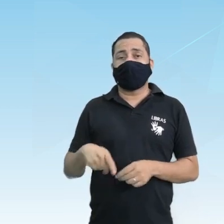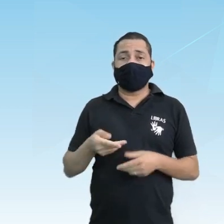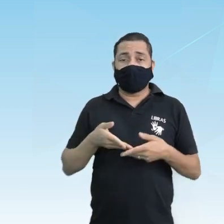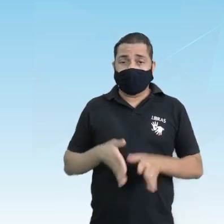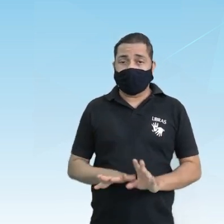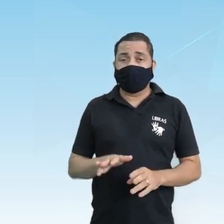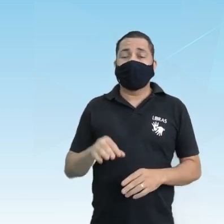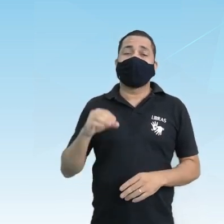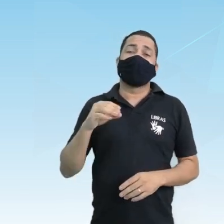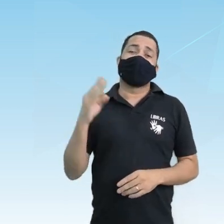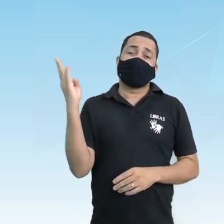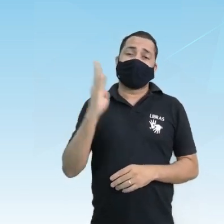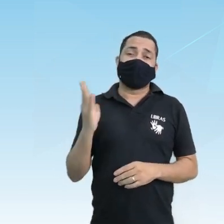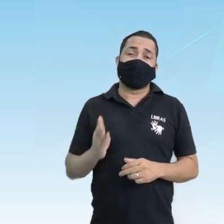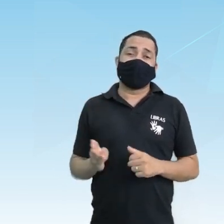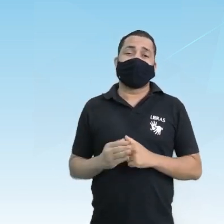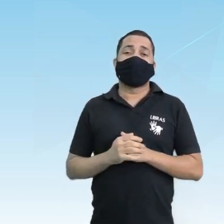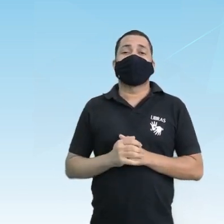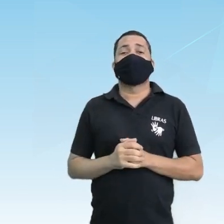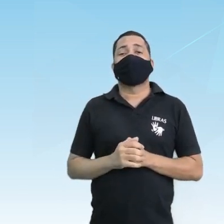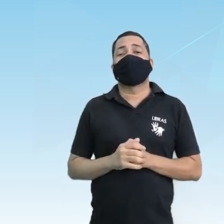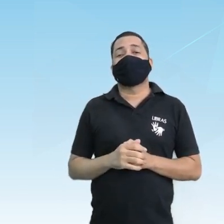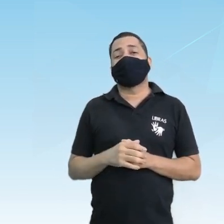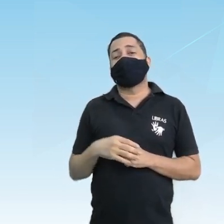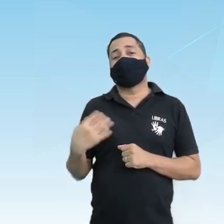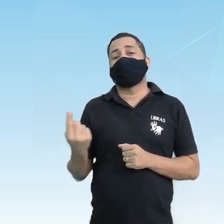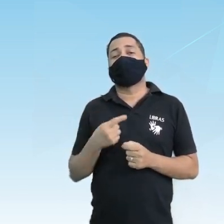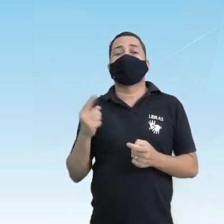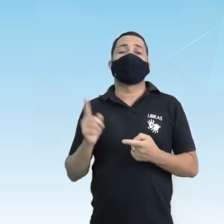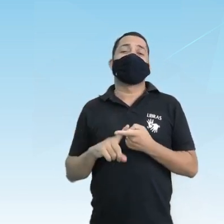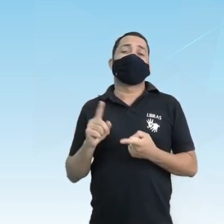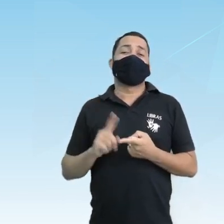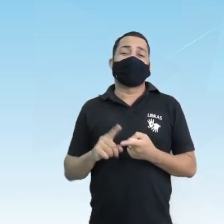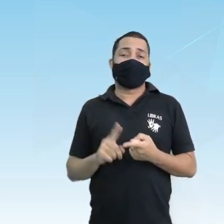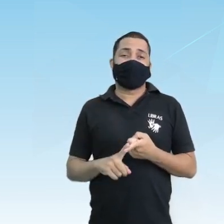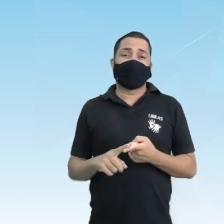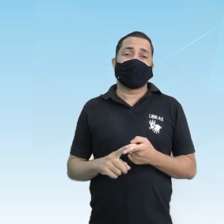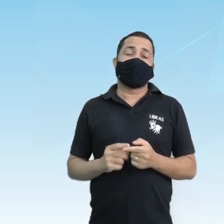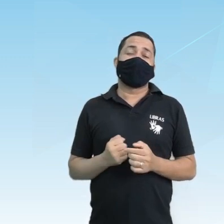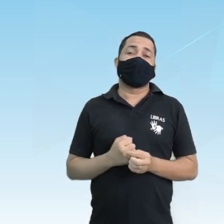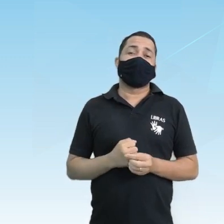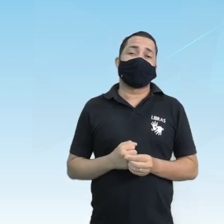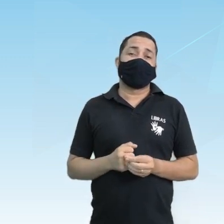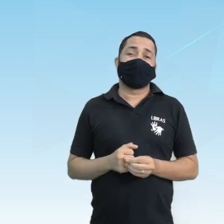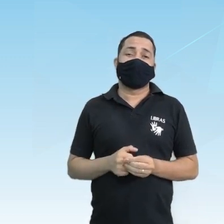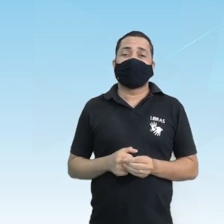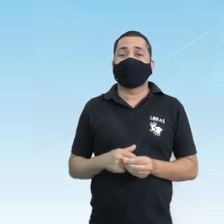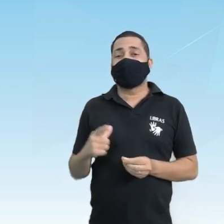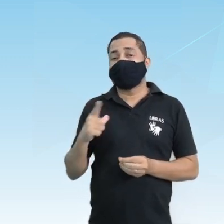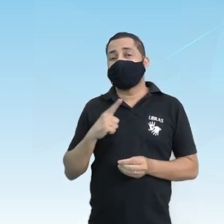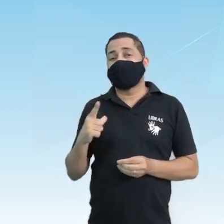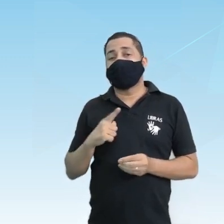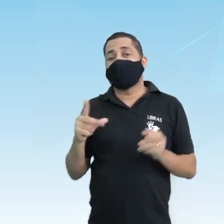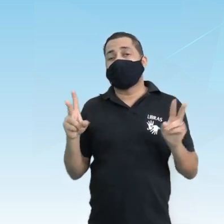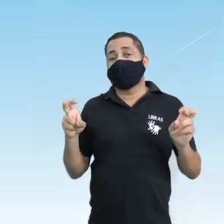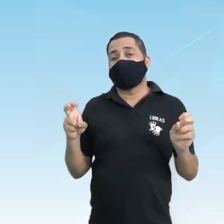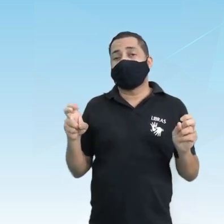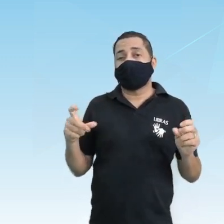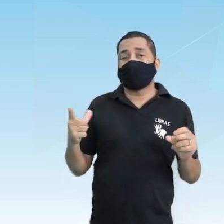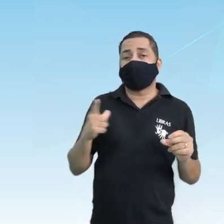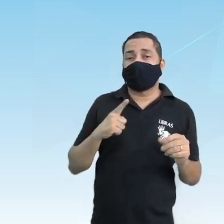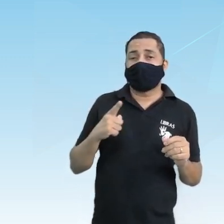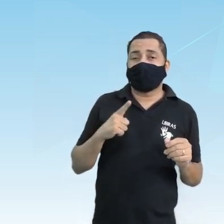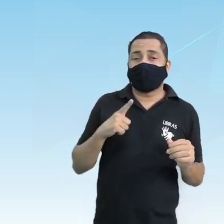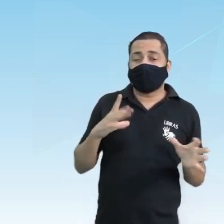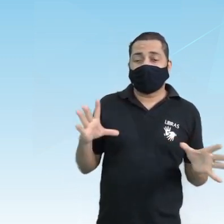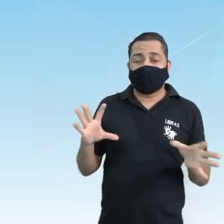nascido no Brasil, né, a gente também tem essa questão. Né? Ele tinha um forte